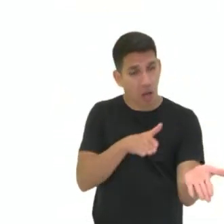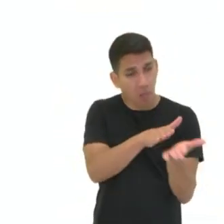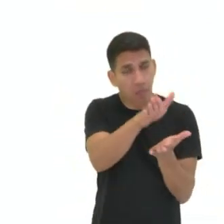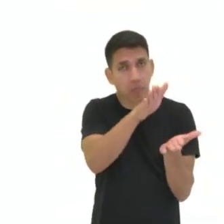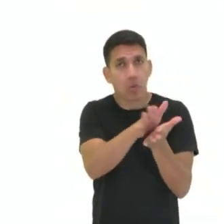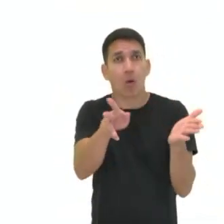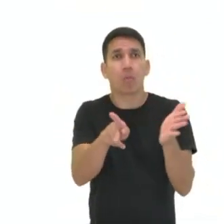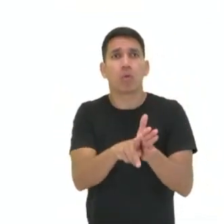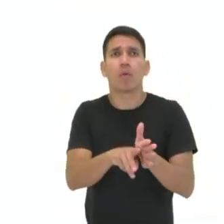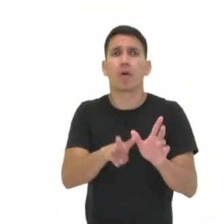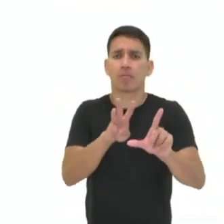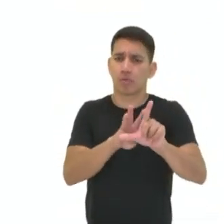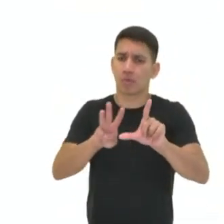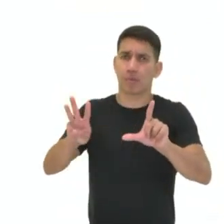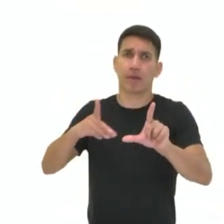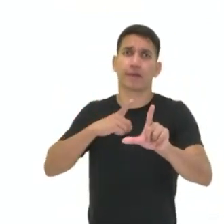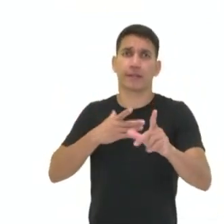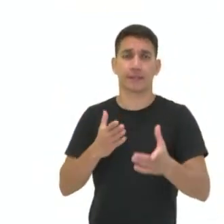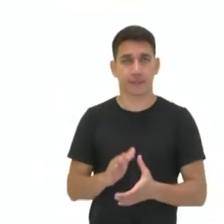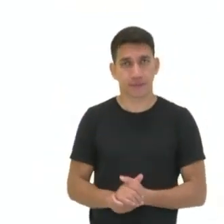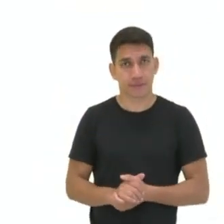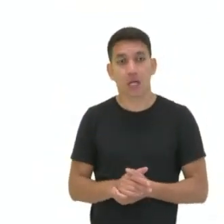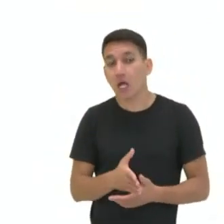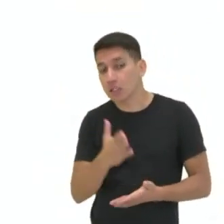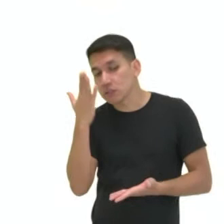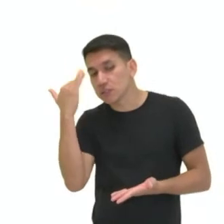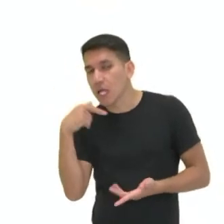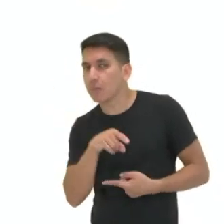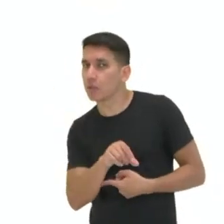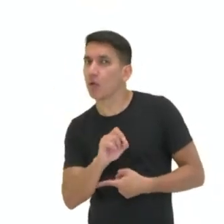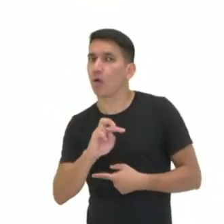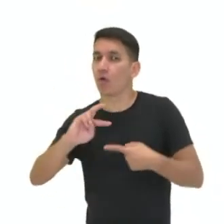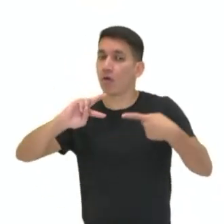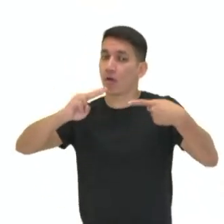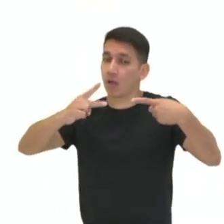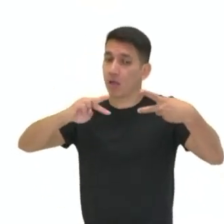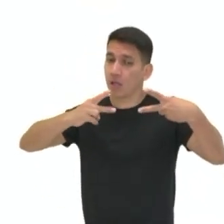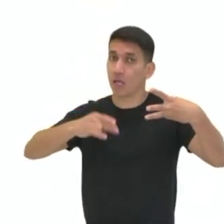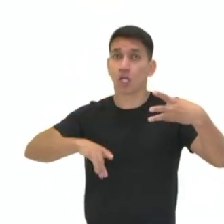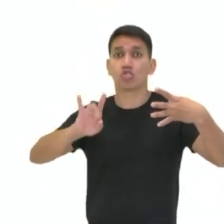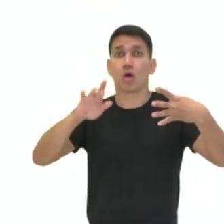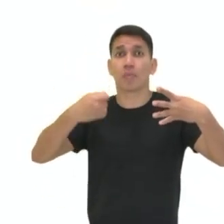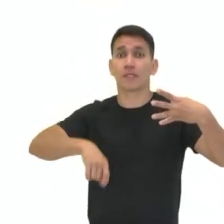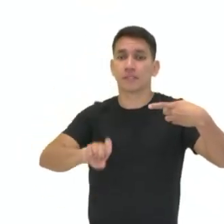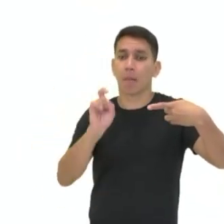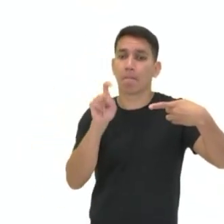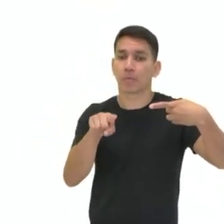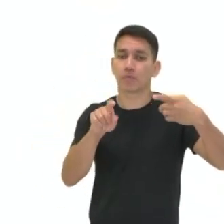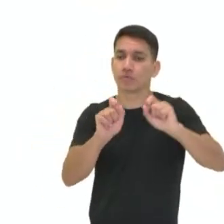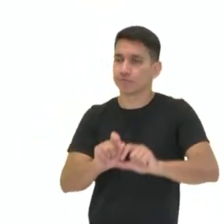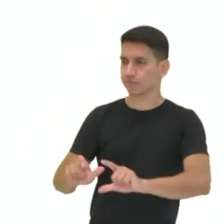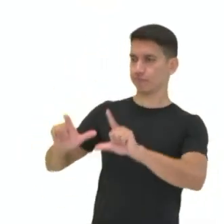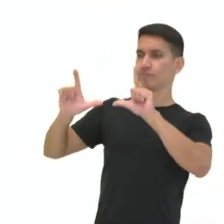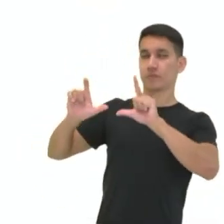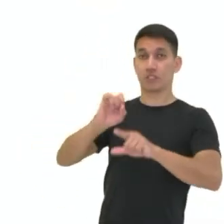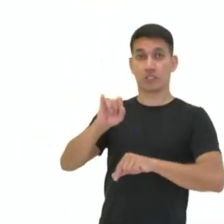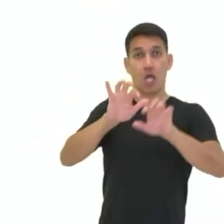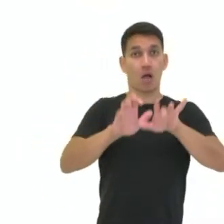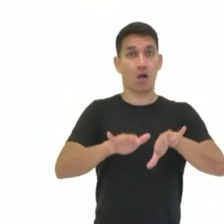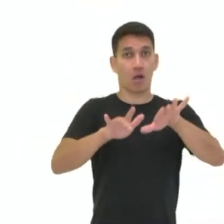web, né? Ali pela internet. Para saber se é basta clicar sobre ele. Se você no computador